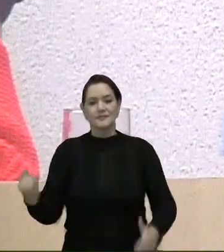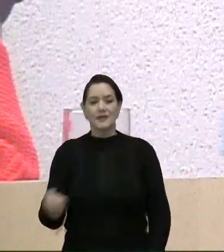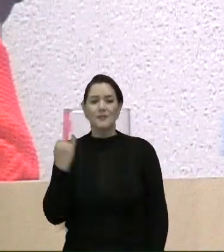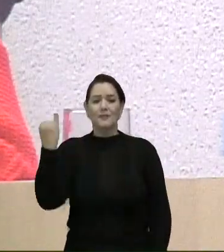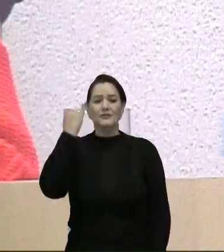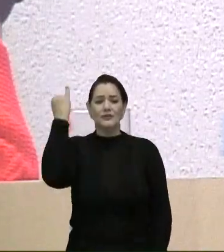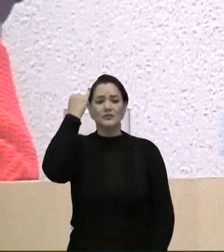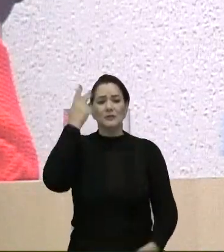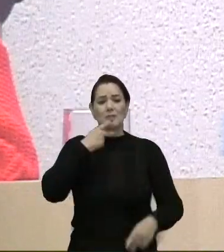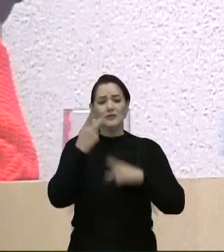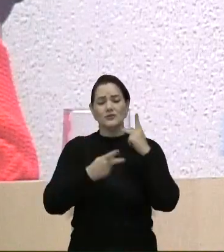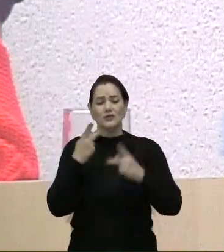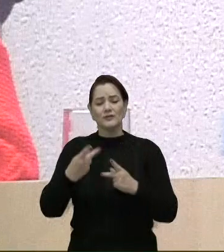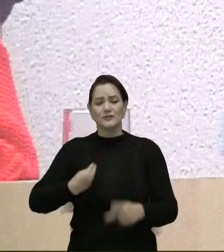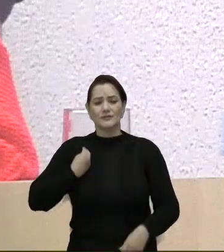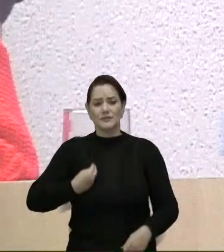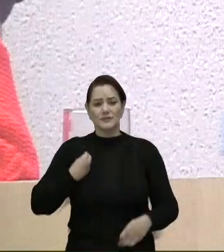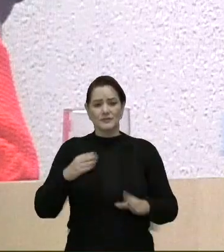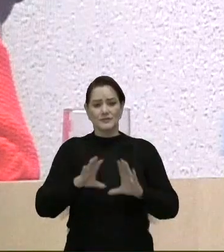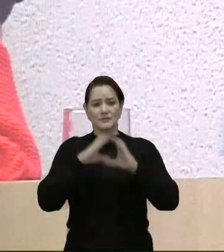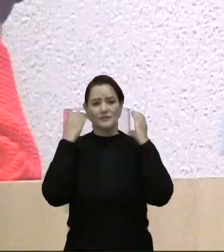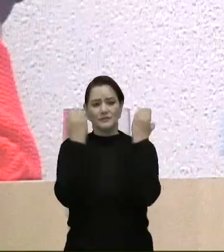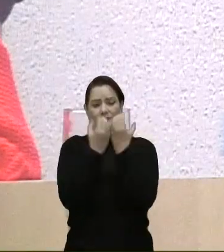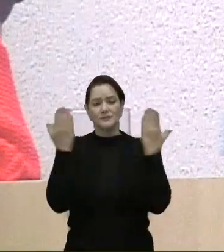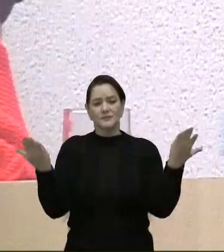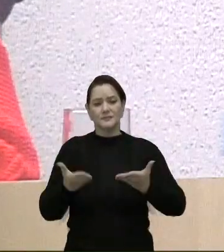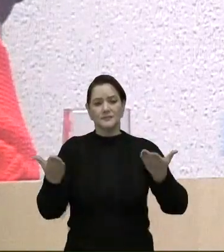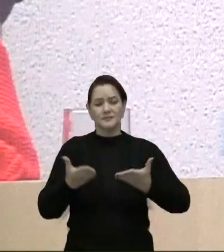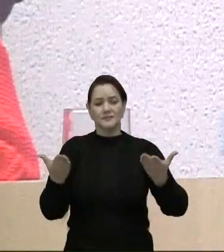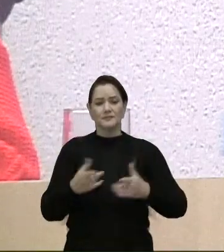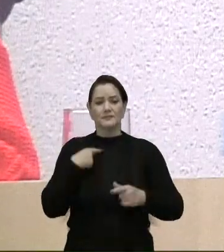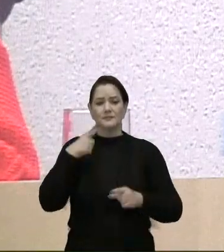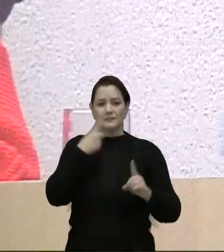vida das pessoas, né? Nas comunidades. Então, eu acho que é uma das